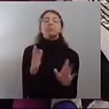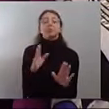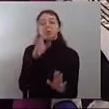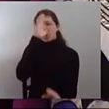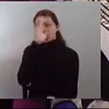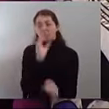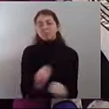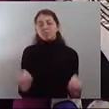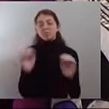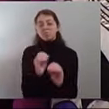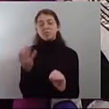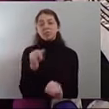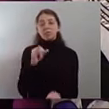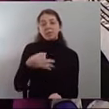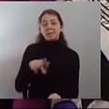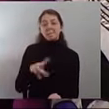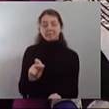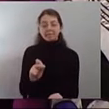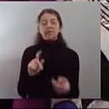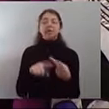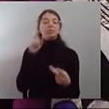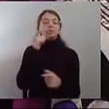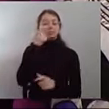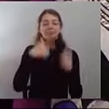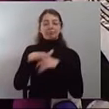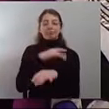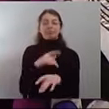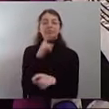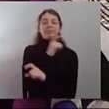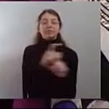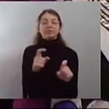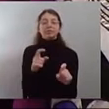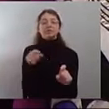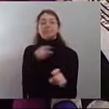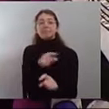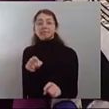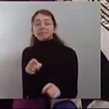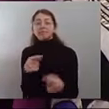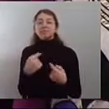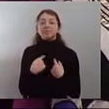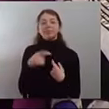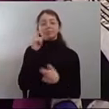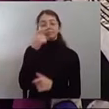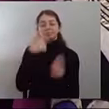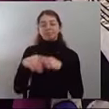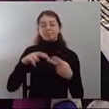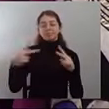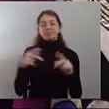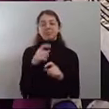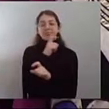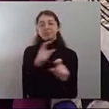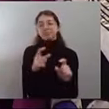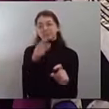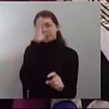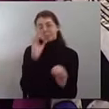após o aviso do IPMA e o alerta da Proteção Civil. Por fim, e para terminar, É urgente que esta Assembleia não considere que esta sessão